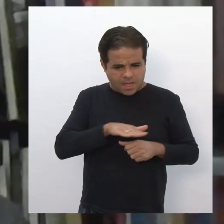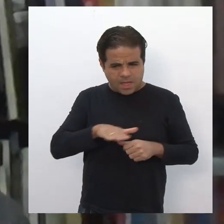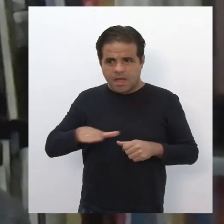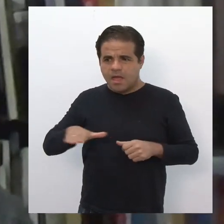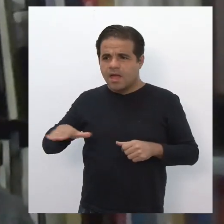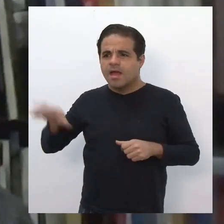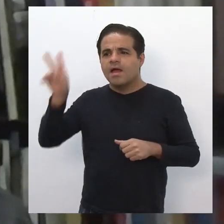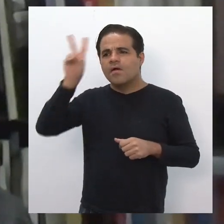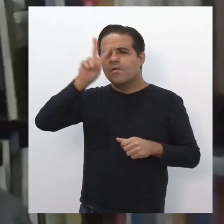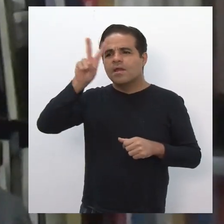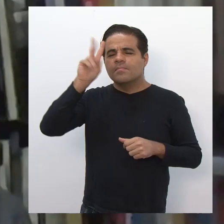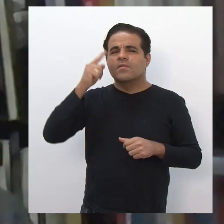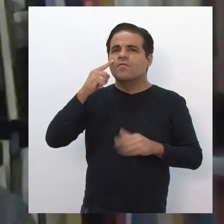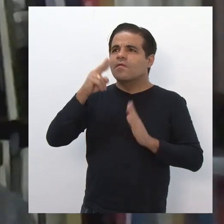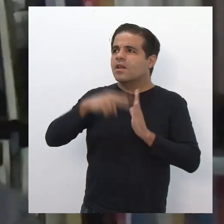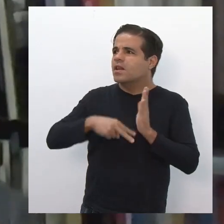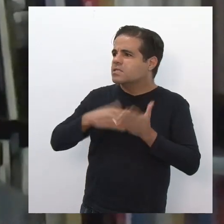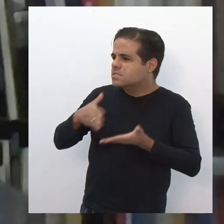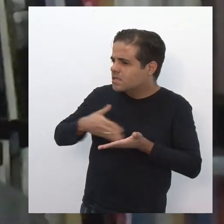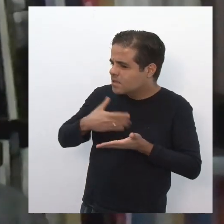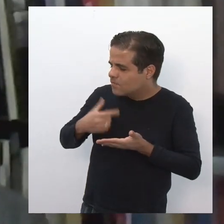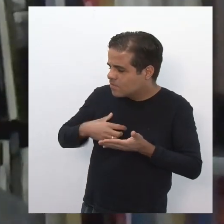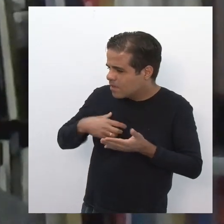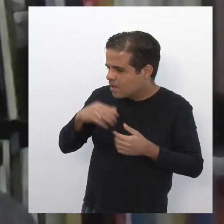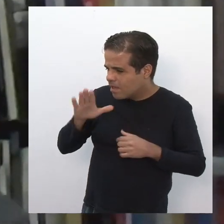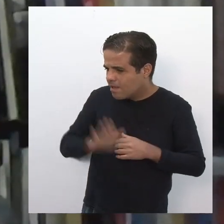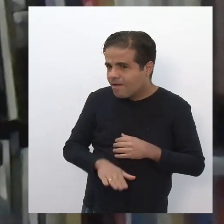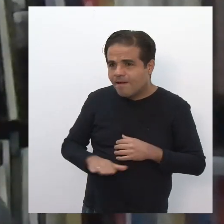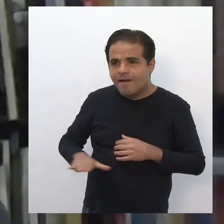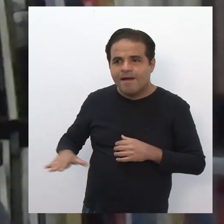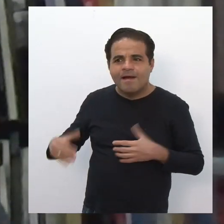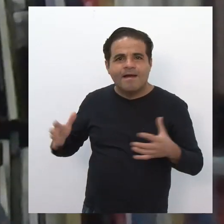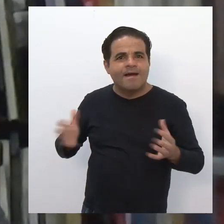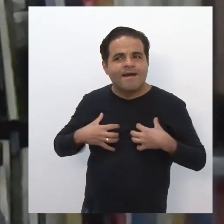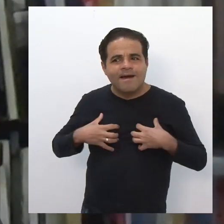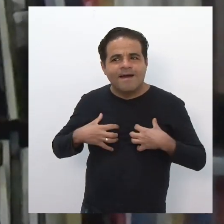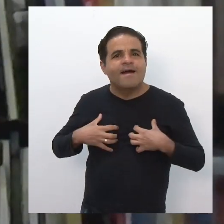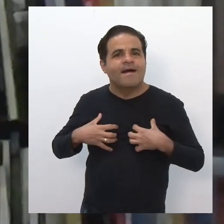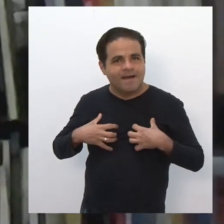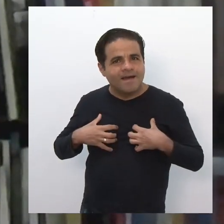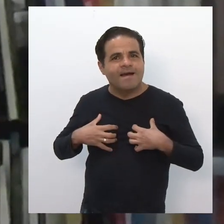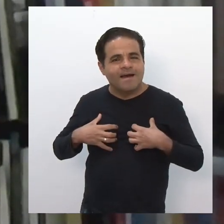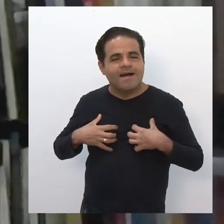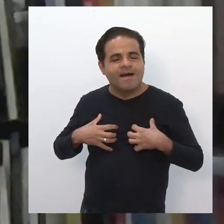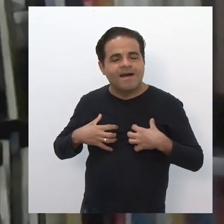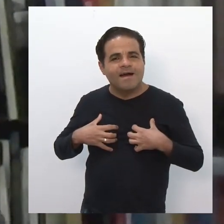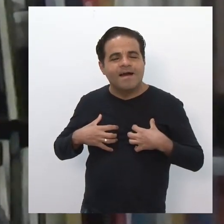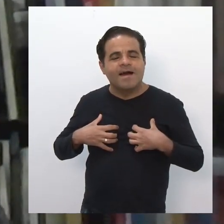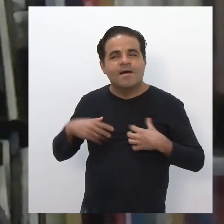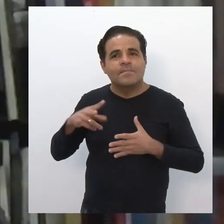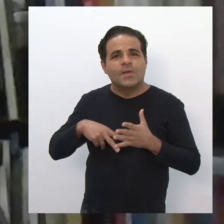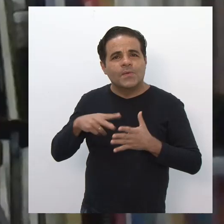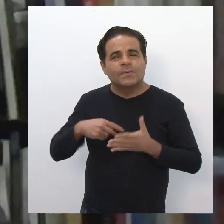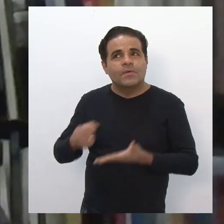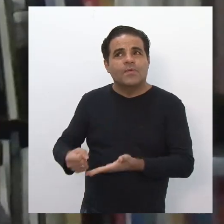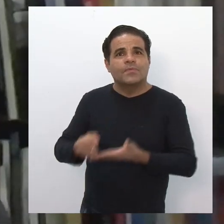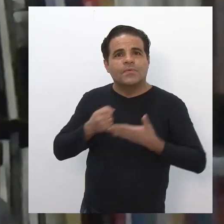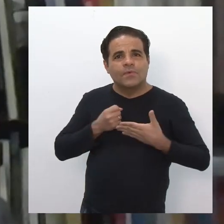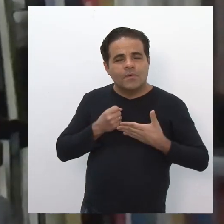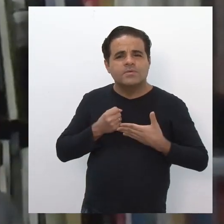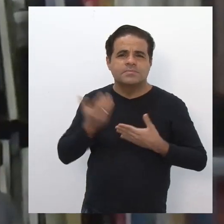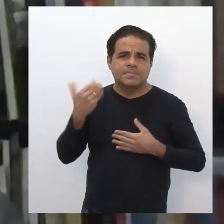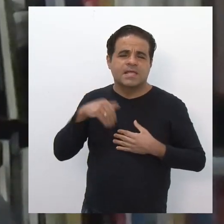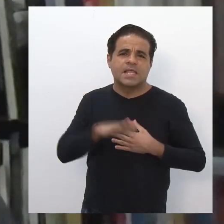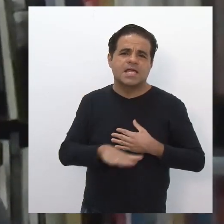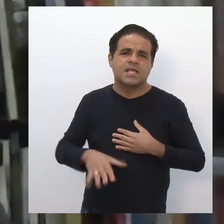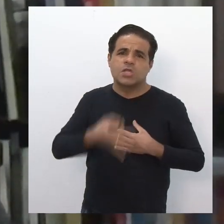que quando eu li esse livro, eu era criança, né? Então, eu trouxe a minha leitura da época em que eu era criança,